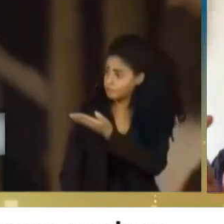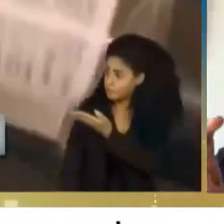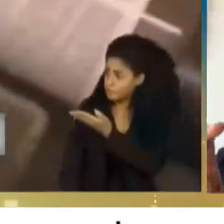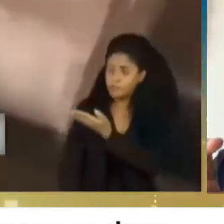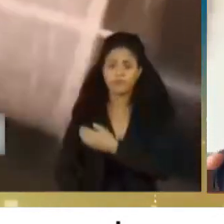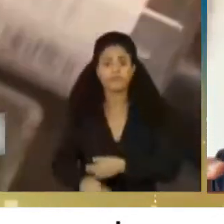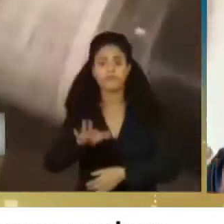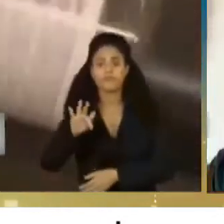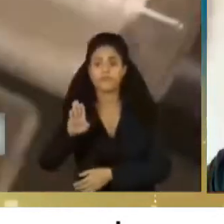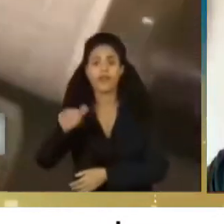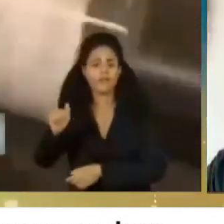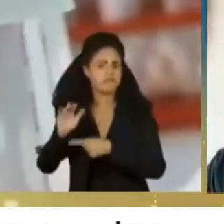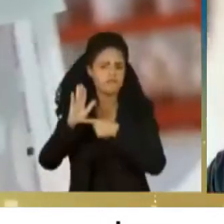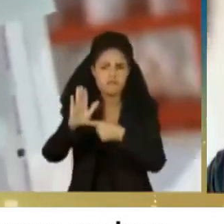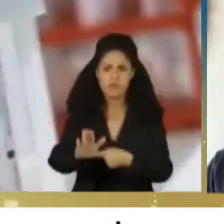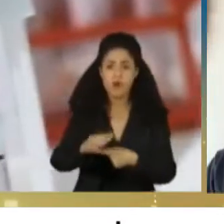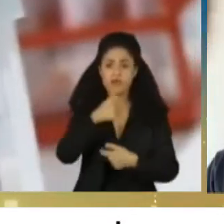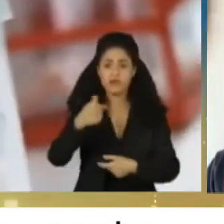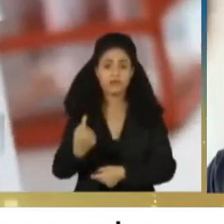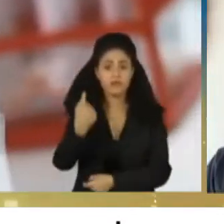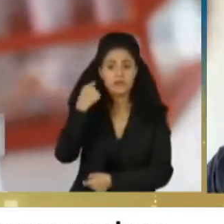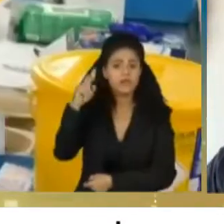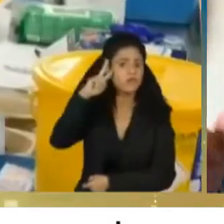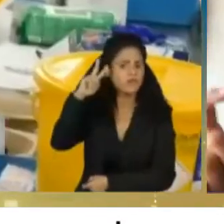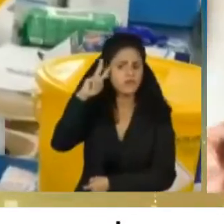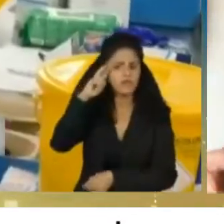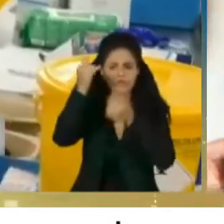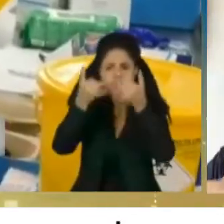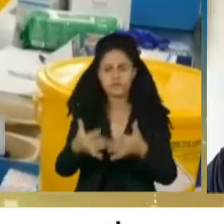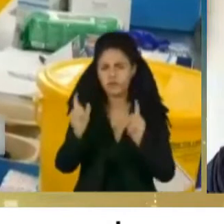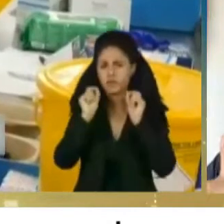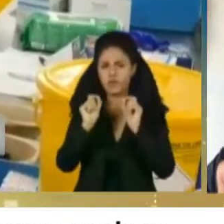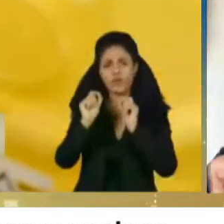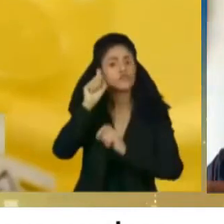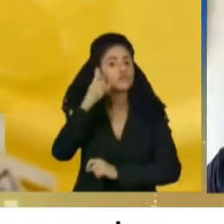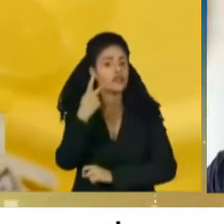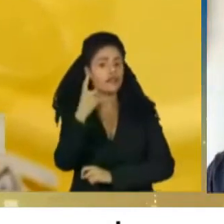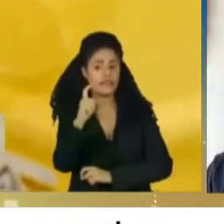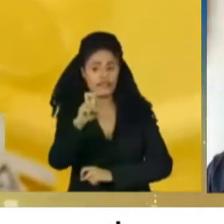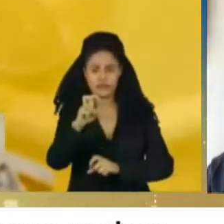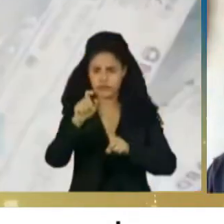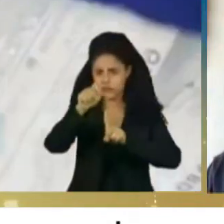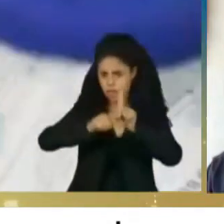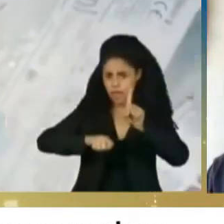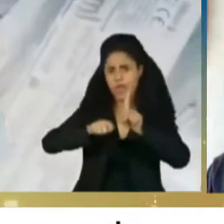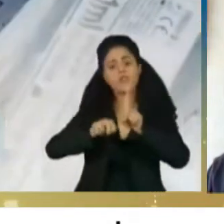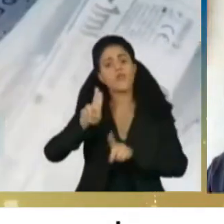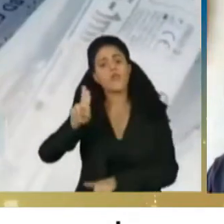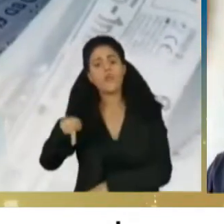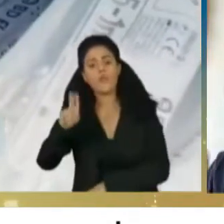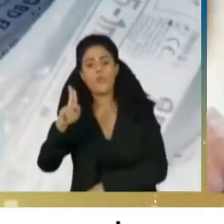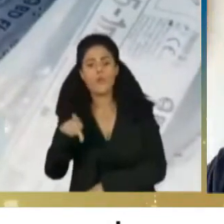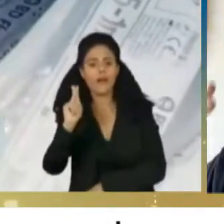situação. Nós temos a aprovação da Anvisa, mas não temos ainda o contrato de aquisição